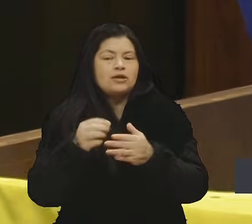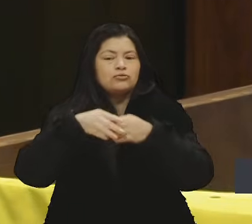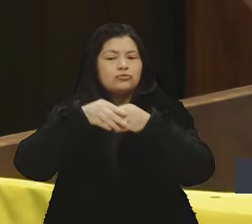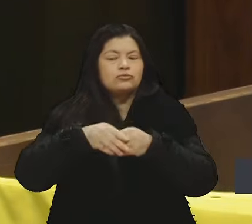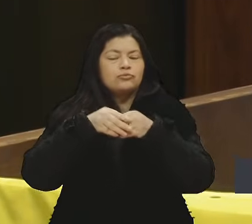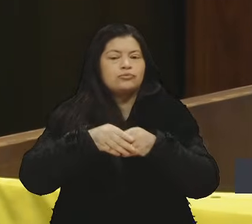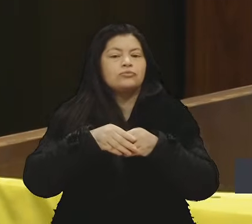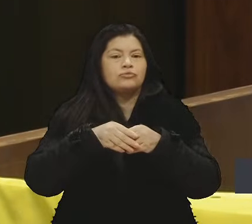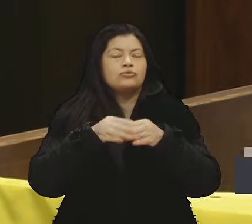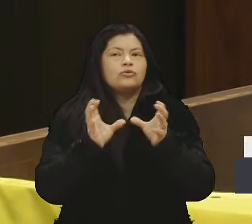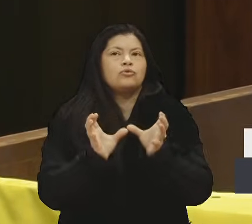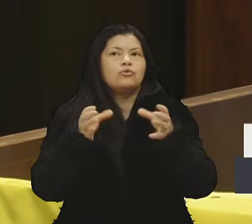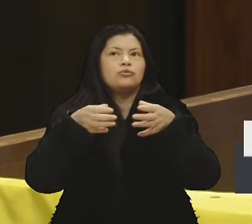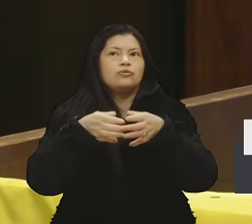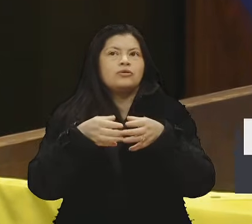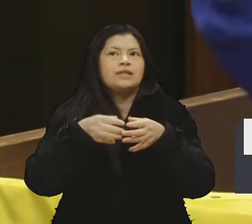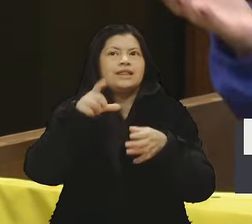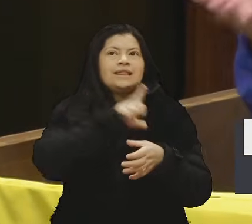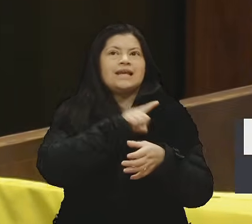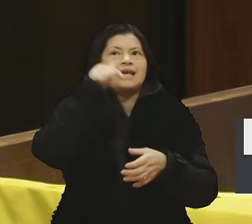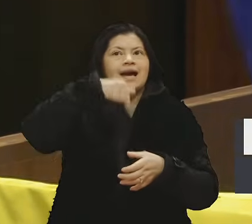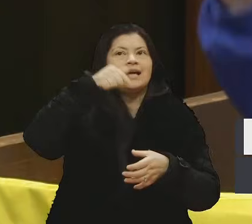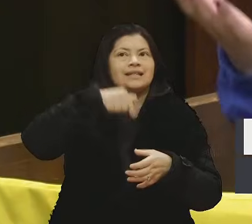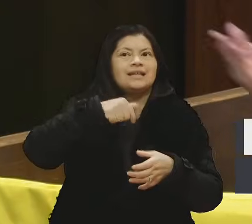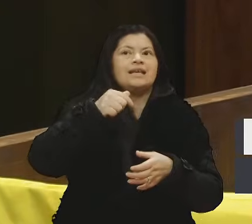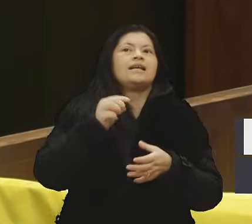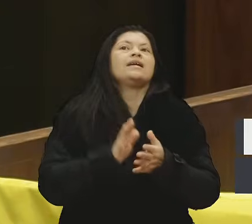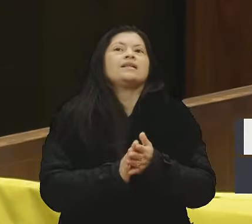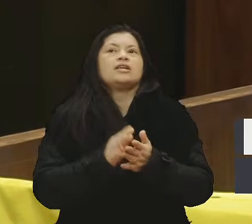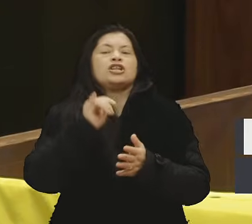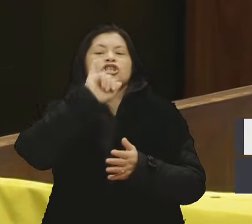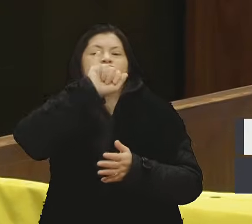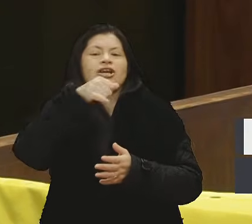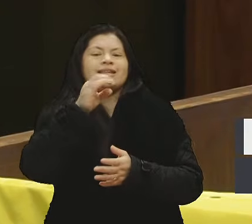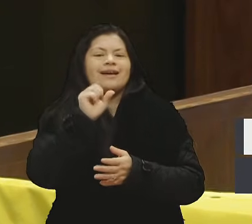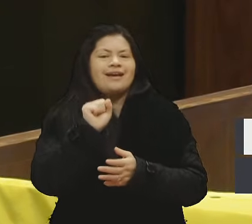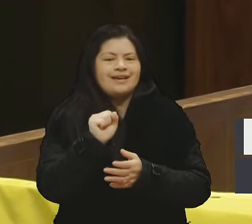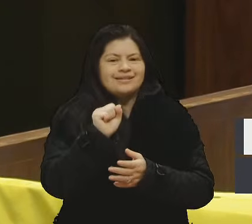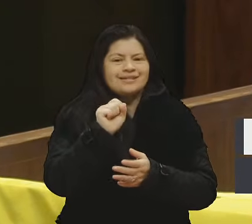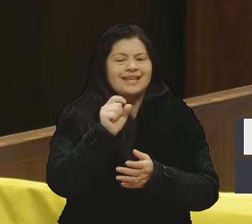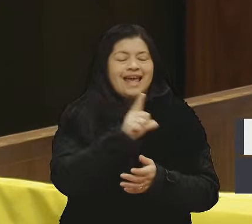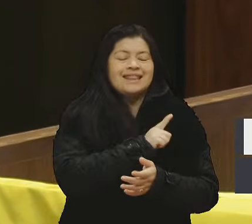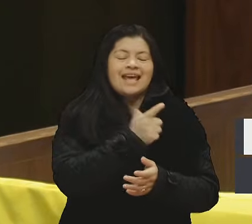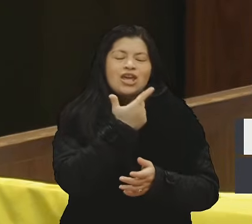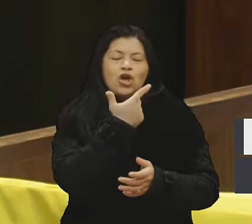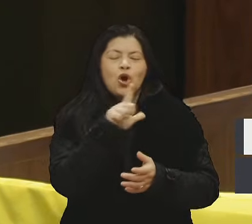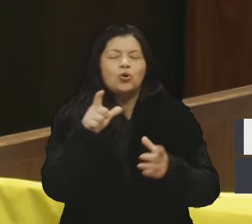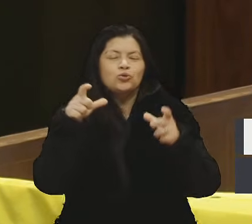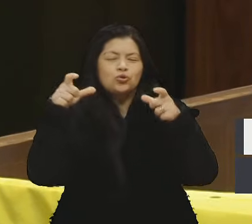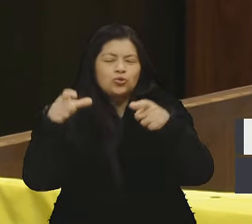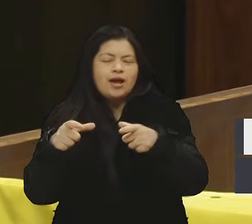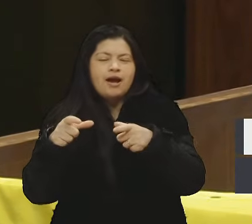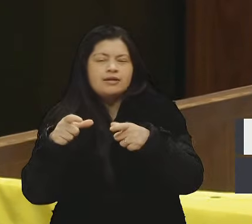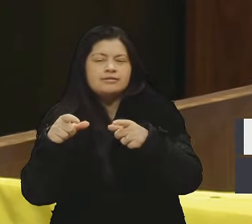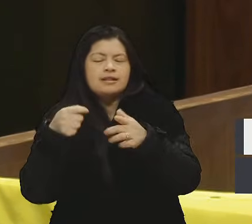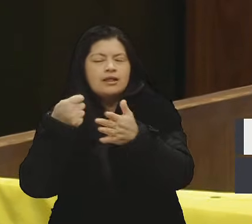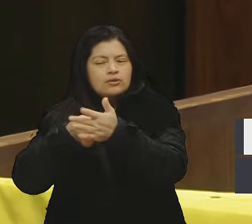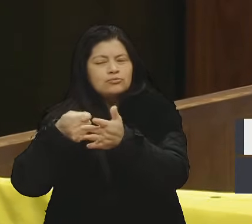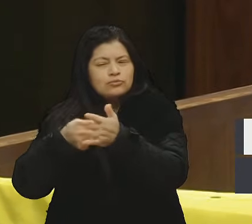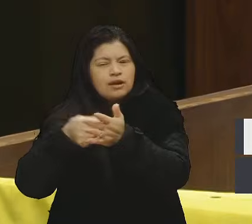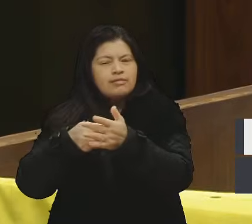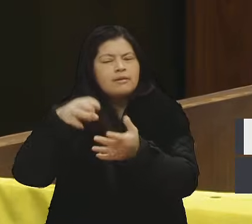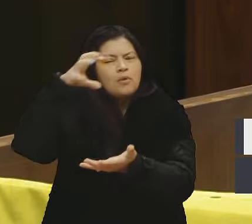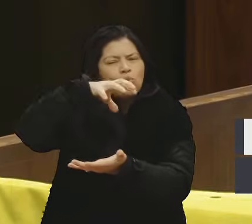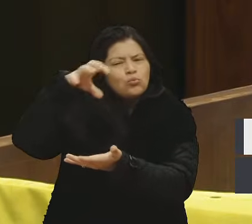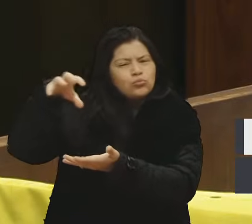os coletivos, né, que a gente tem aqui, o da Olga Benária, o JS, que a gente está junto em outras frentes também, né, contra a questão